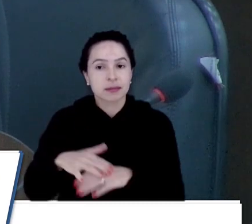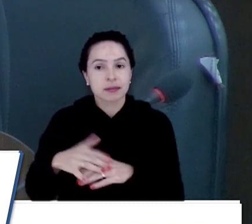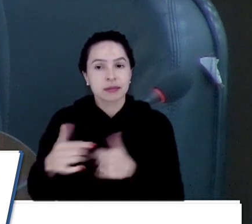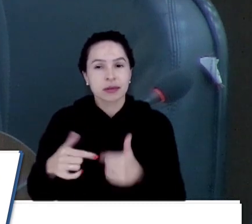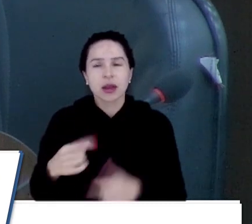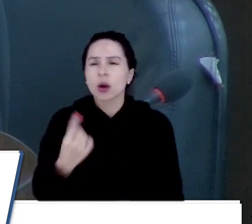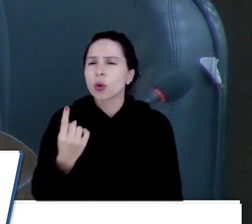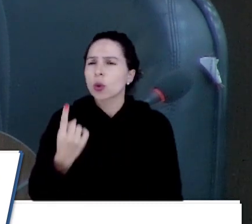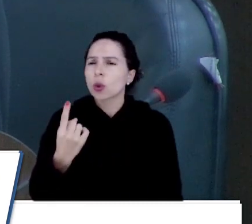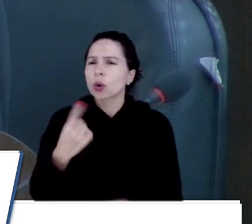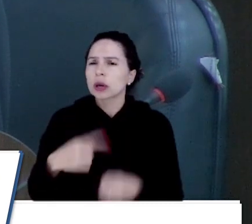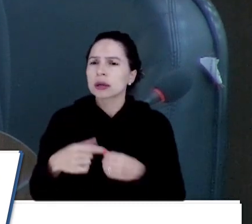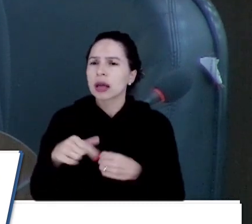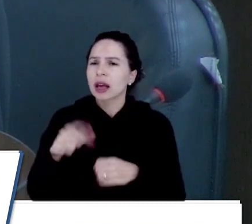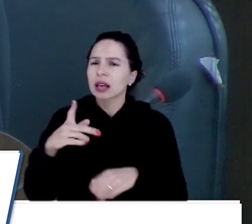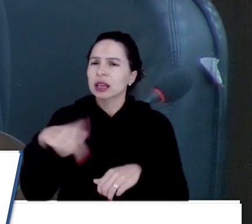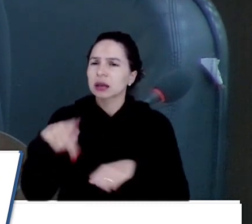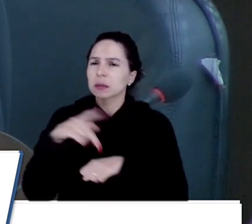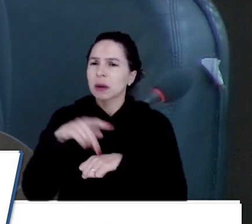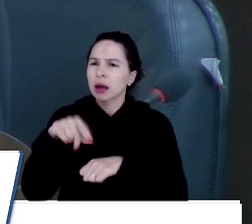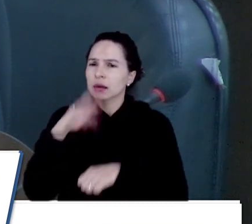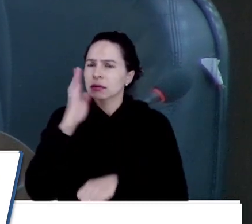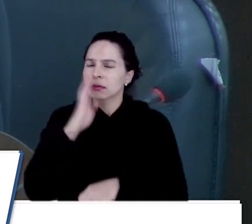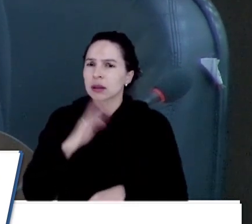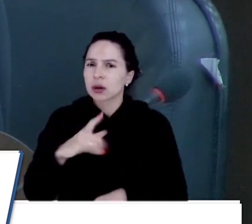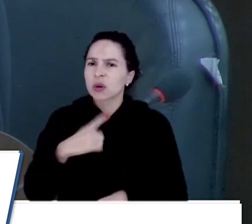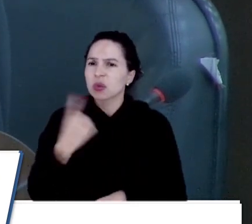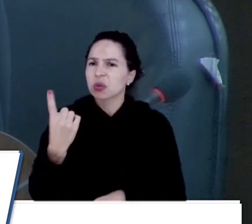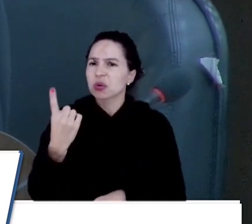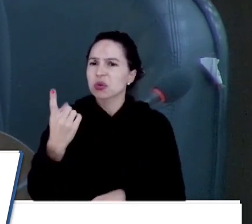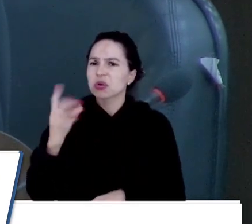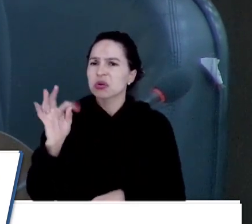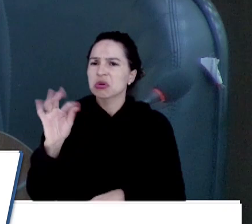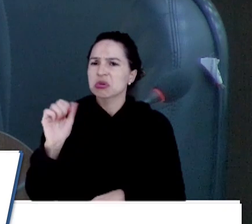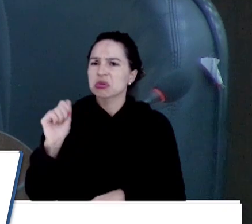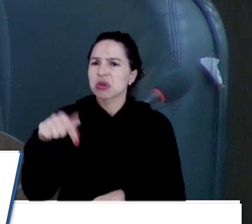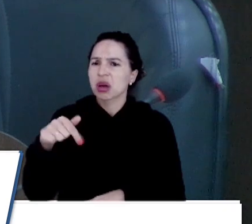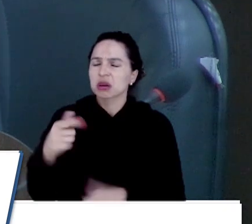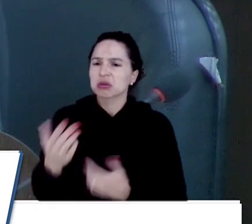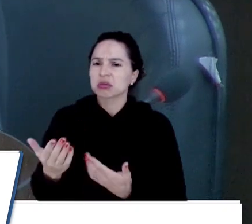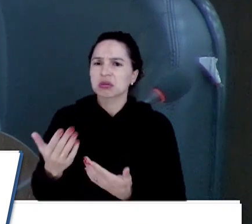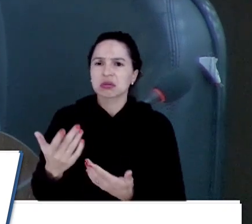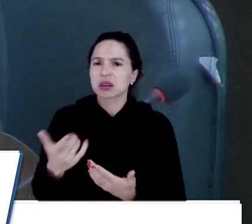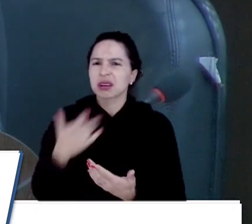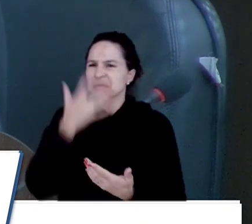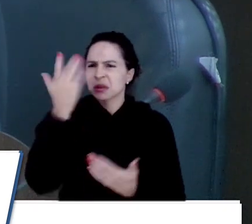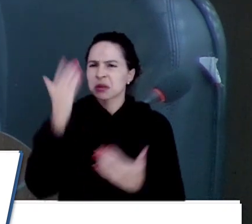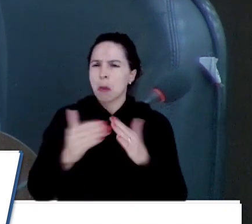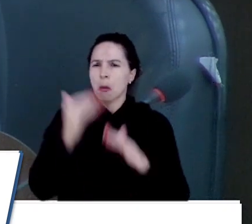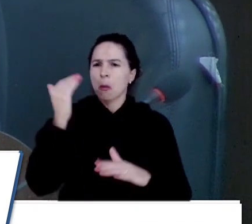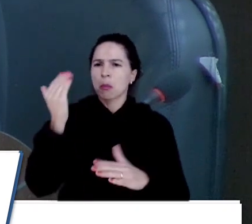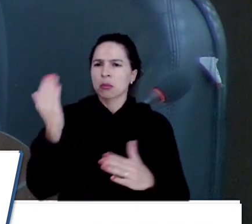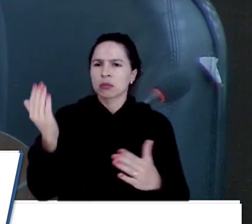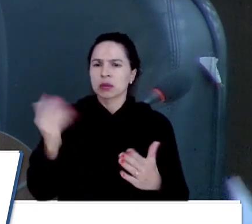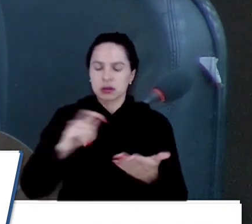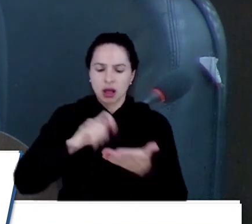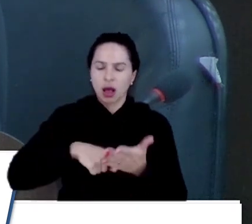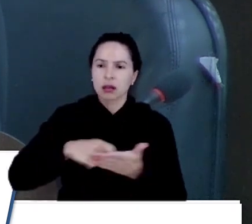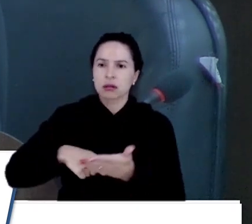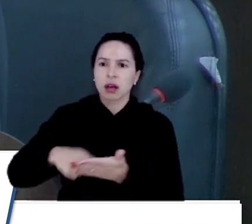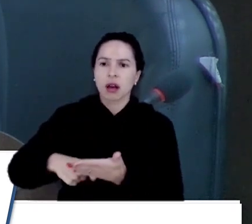cidade desse país que tem um TAC dessa forma. E ninguém contestou. Eu tenho assinatura aqui